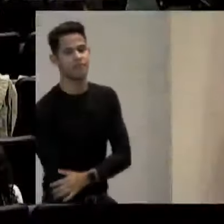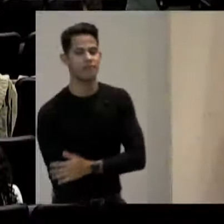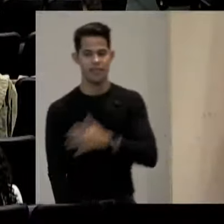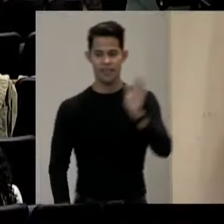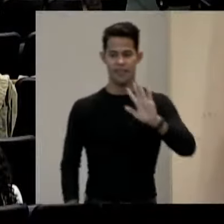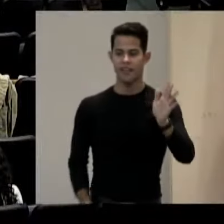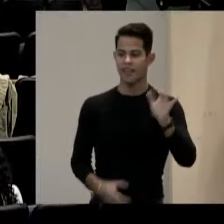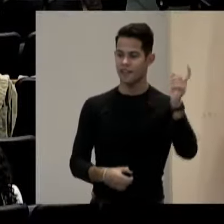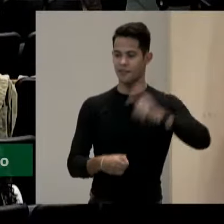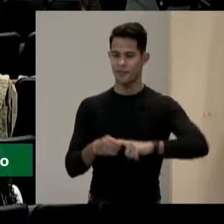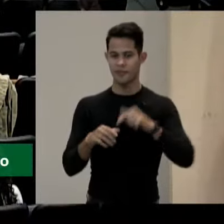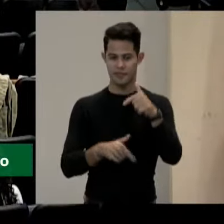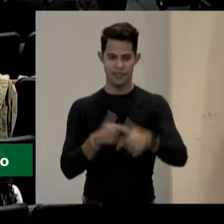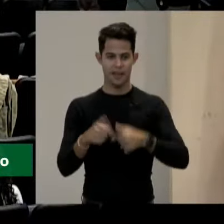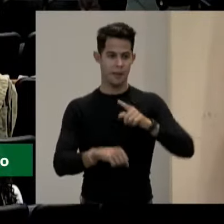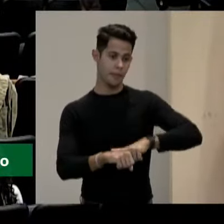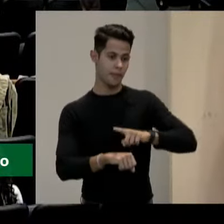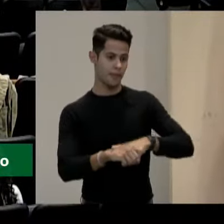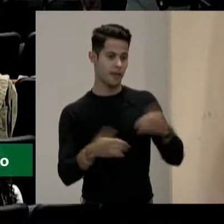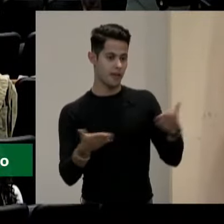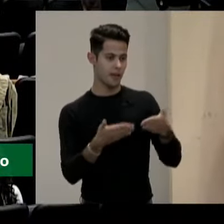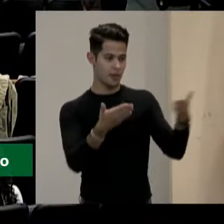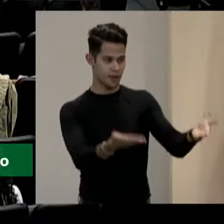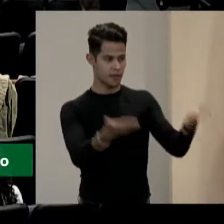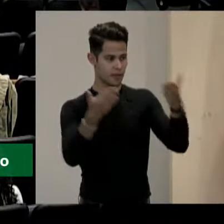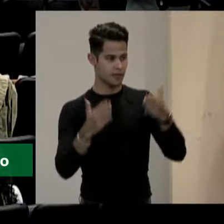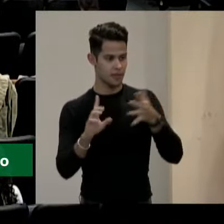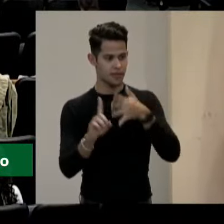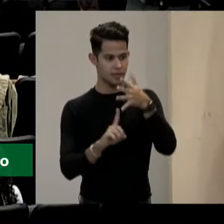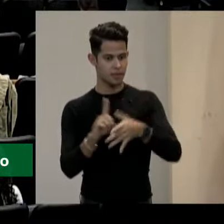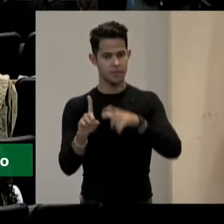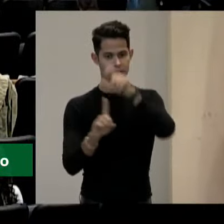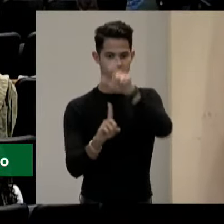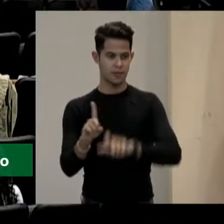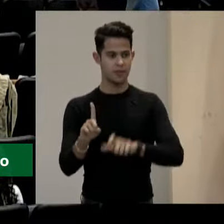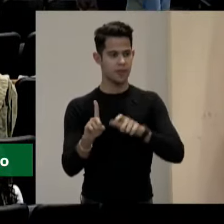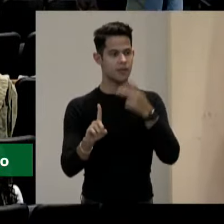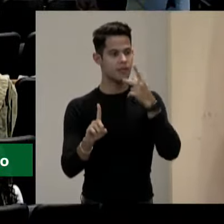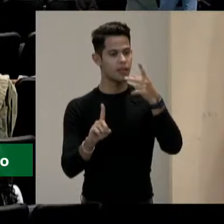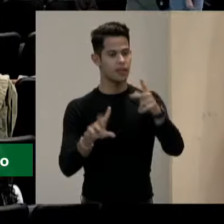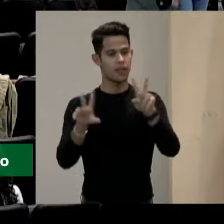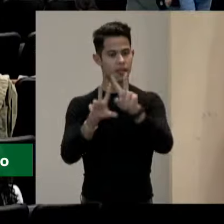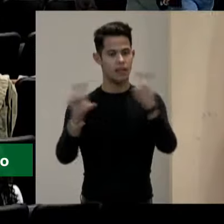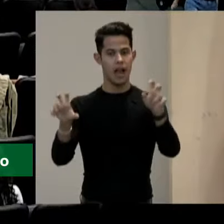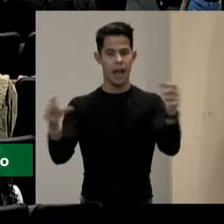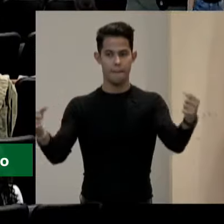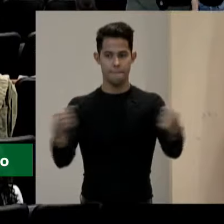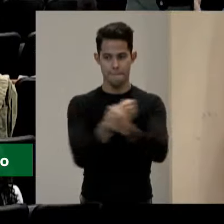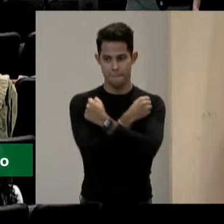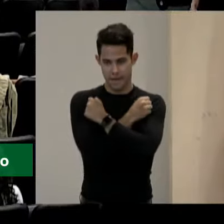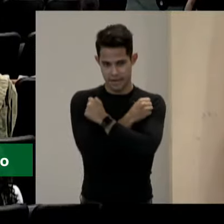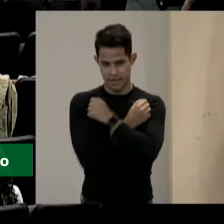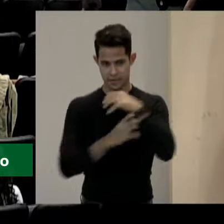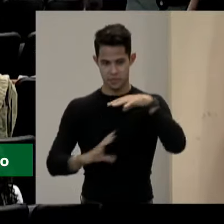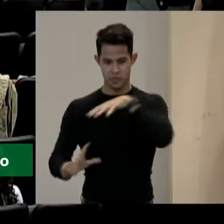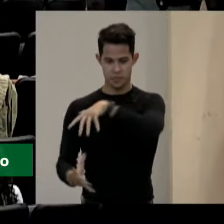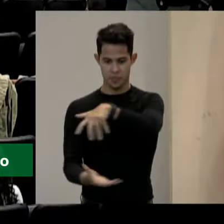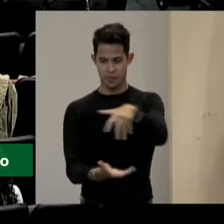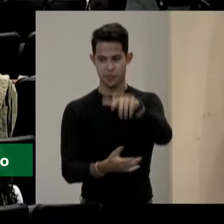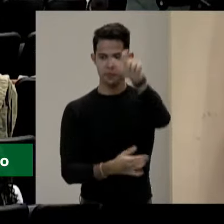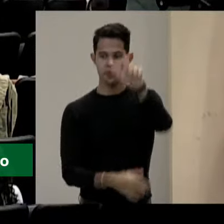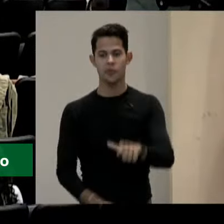Neste momento, convidamos para proferir a palestra com o tema Abraçando o Mundo, o Sr.